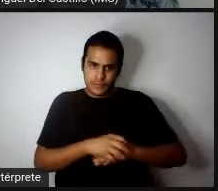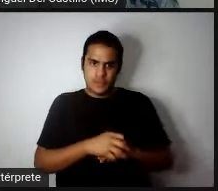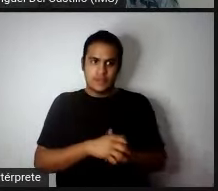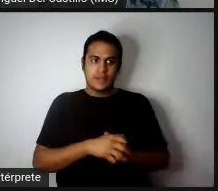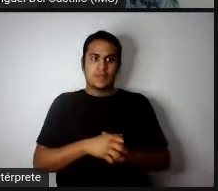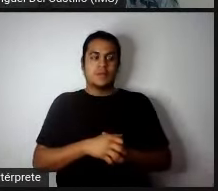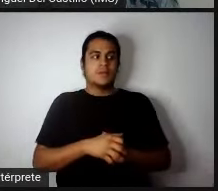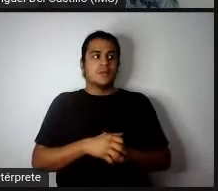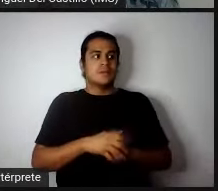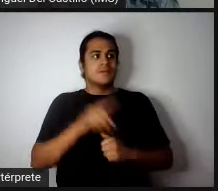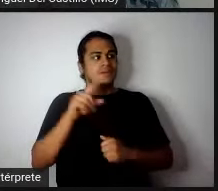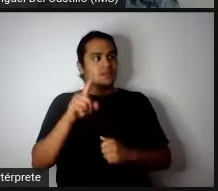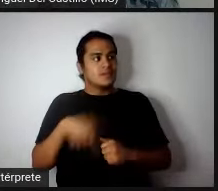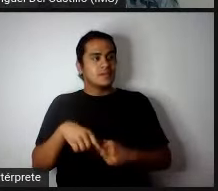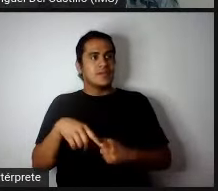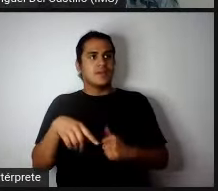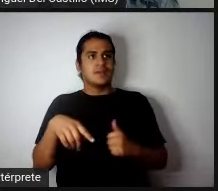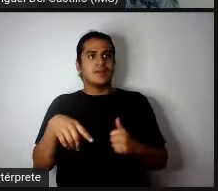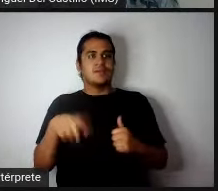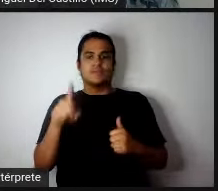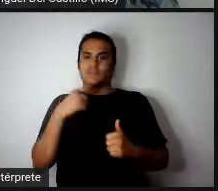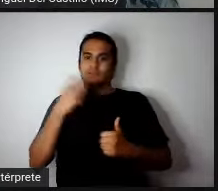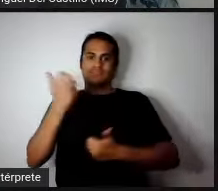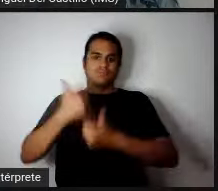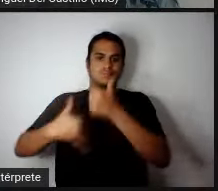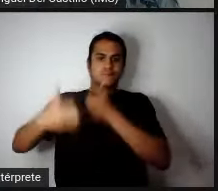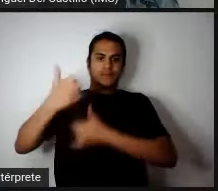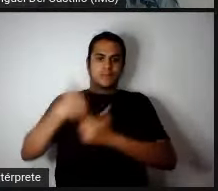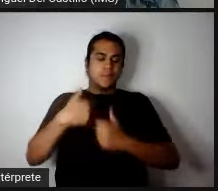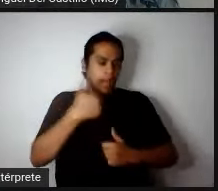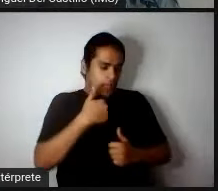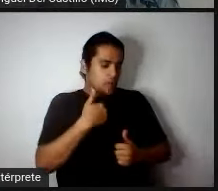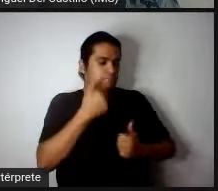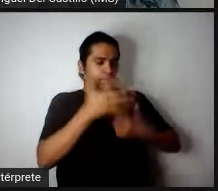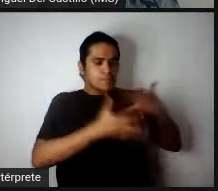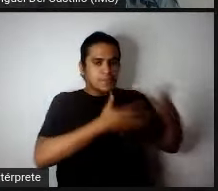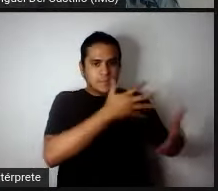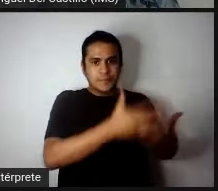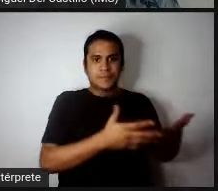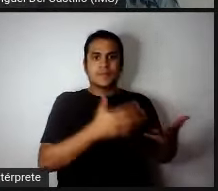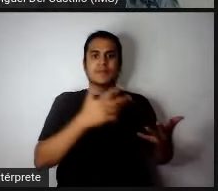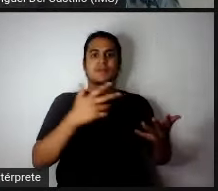o que você está falando, o que eu estou falando, porque aqui está, eu acho,